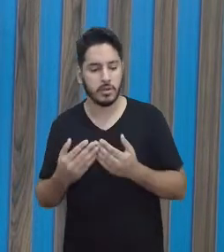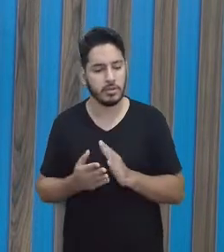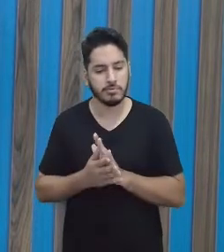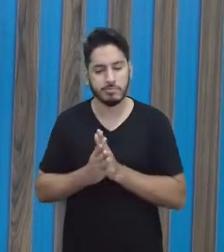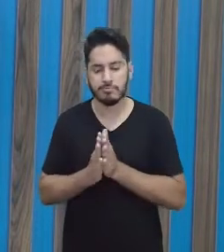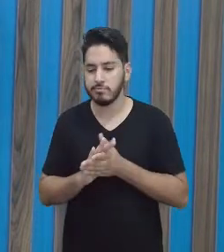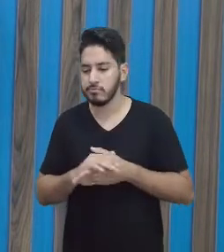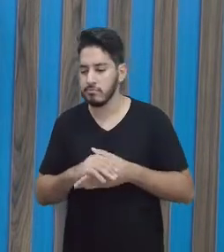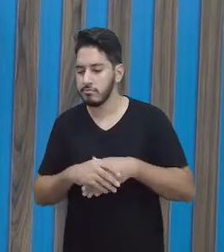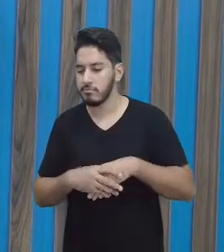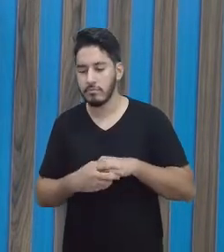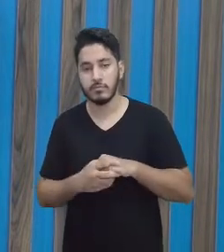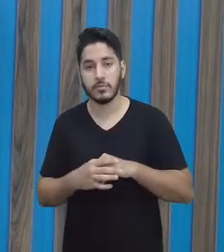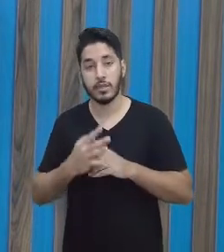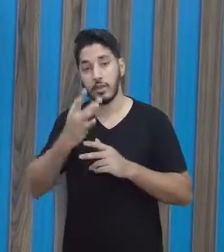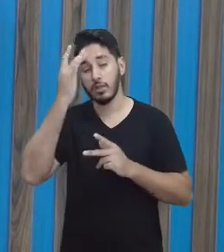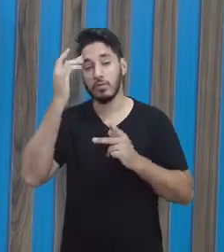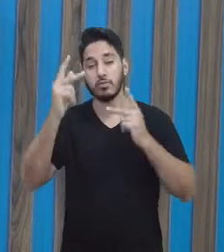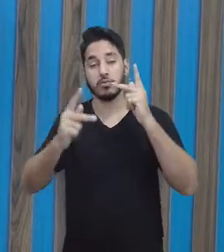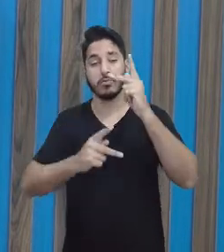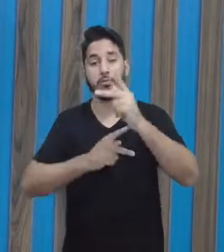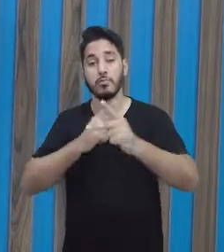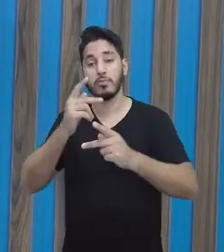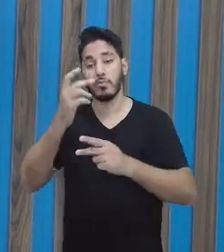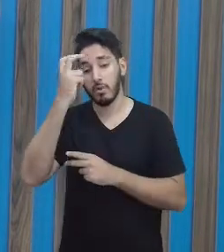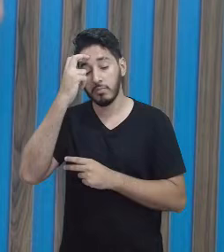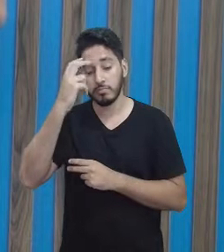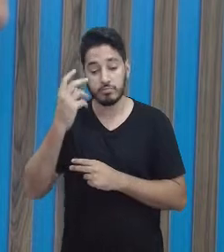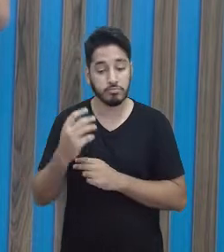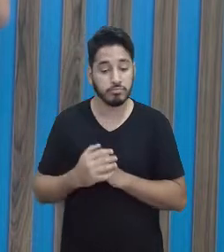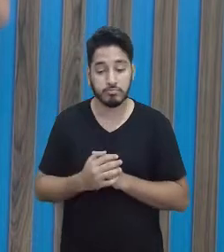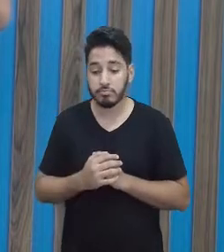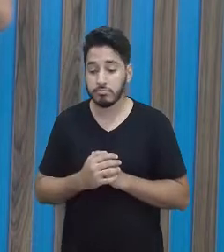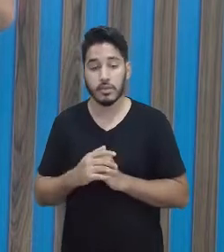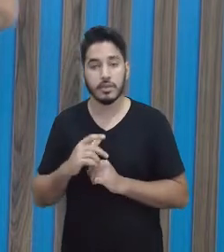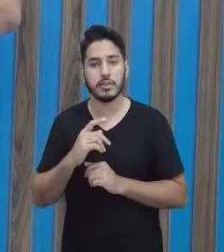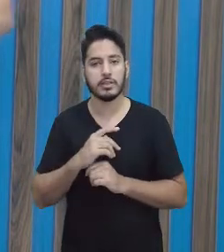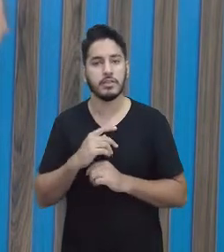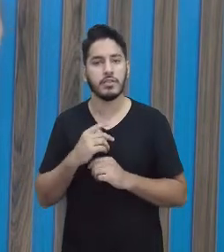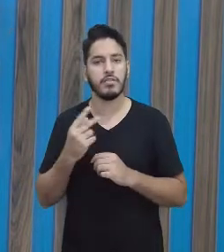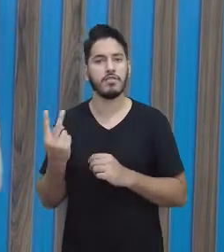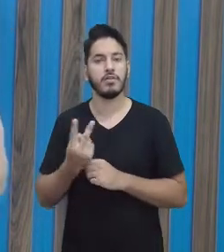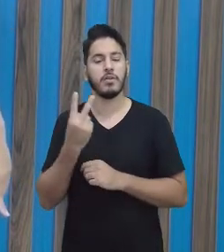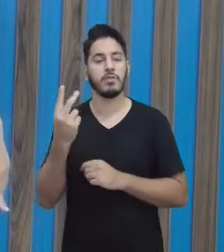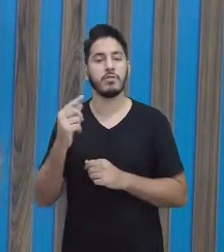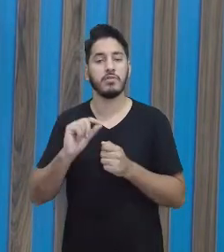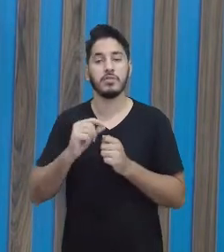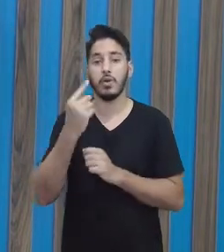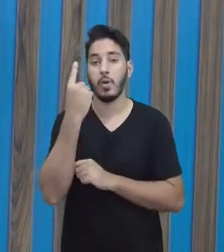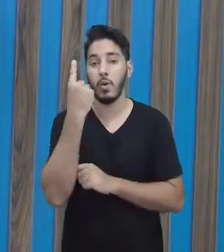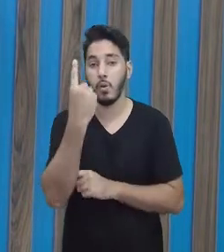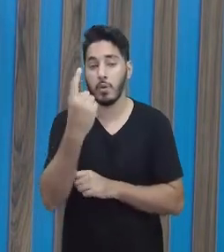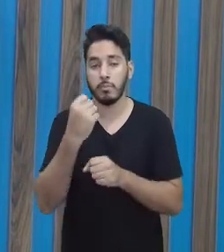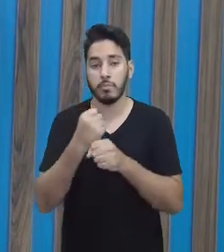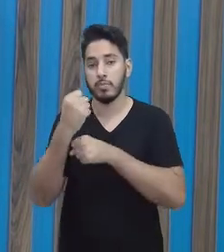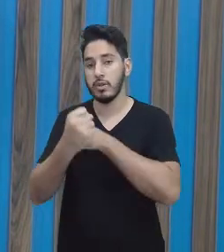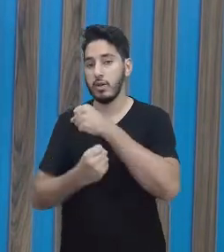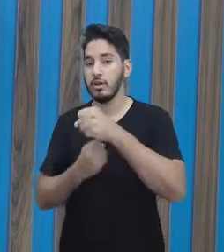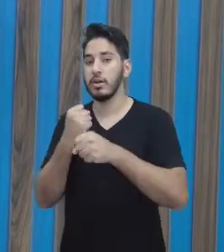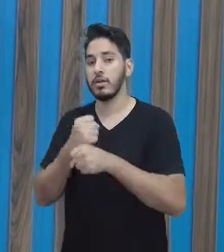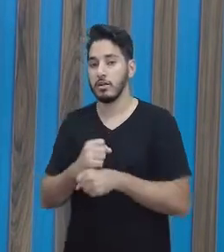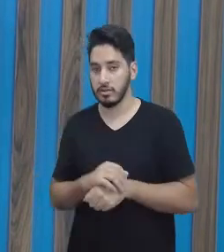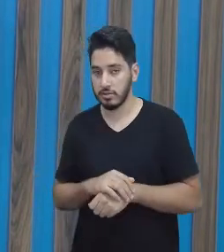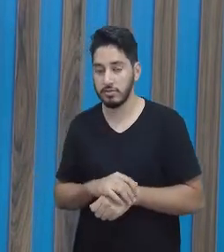esse universo da cultura popular para que a sua arte pudesse ter profundidade, ter riqueza, e ele só fazia uma gravura por ano. Não é porque